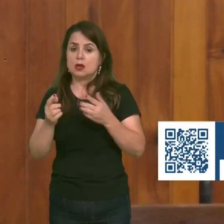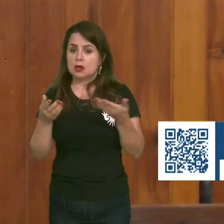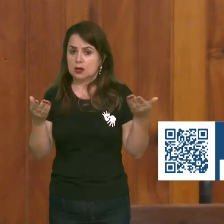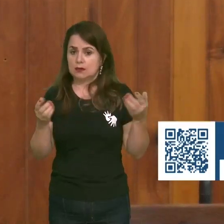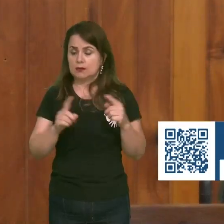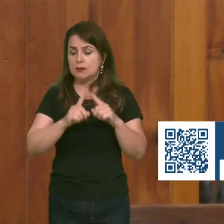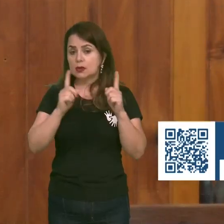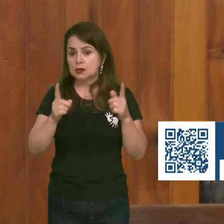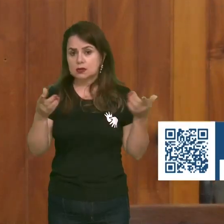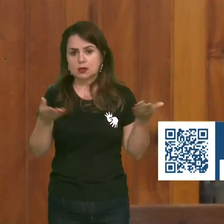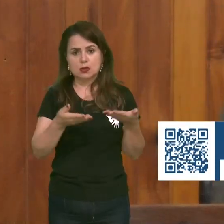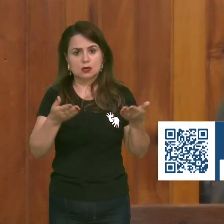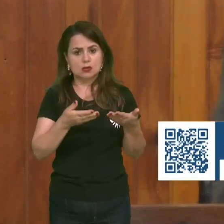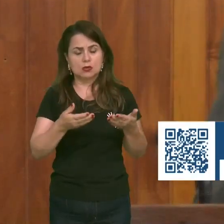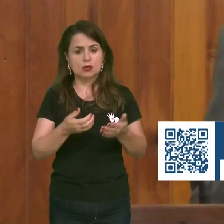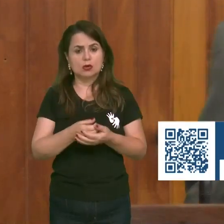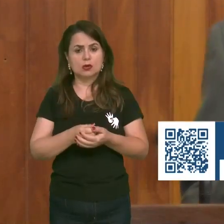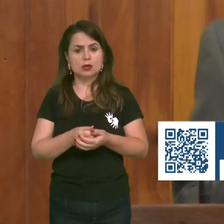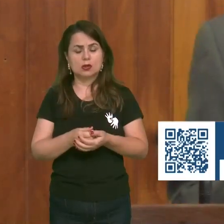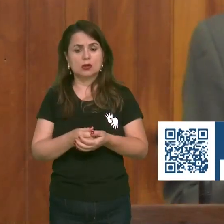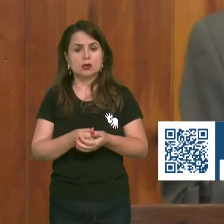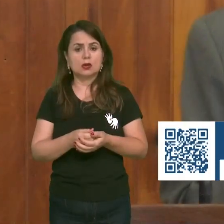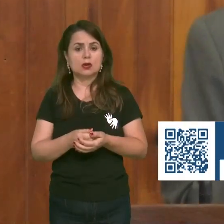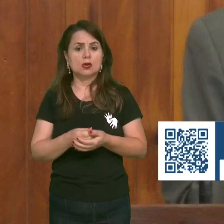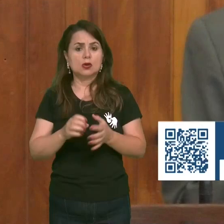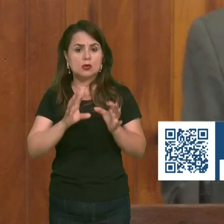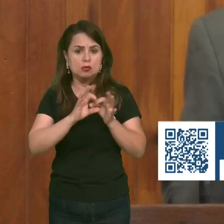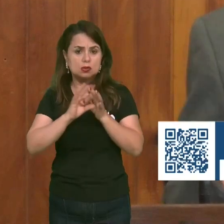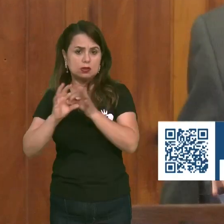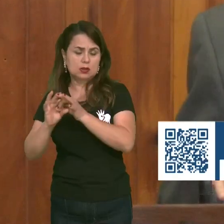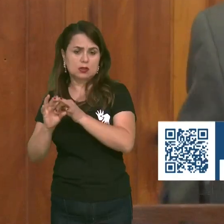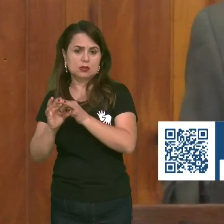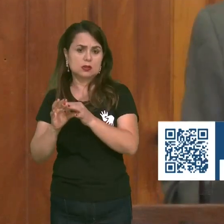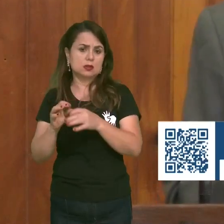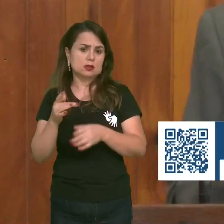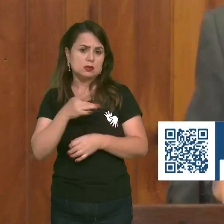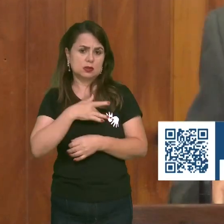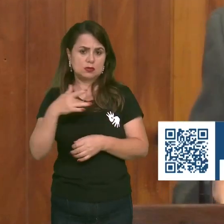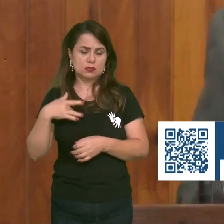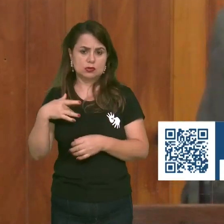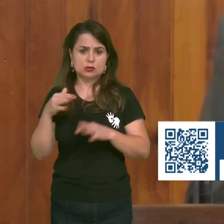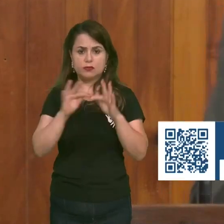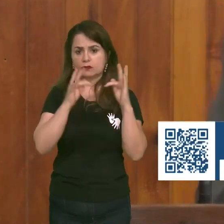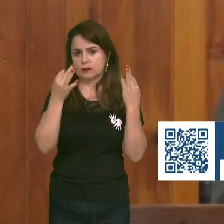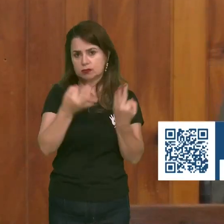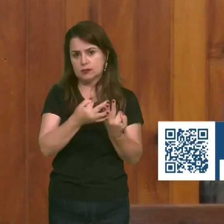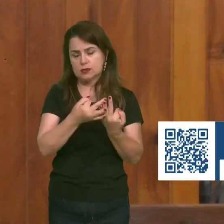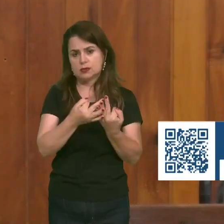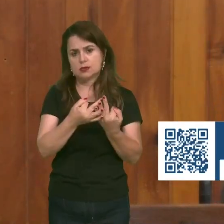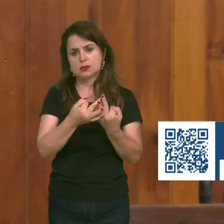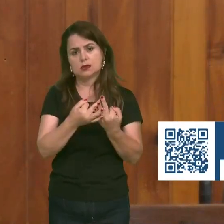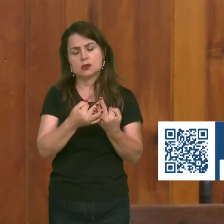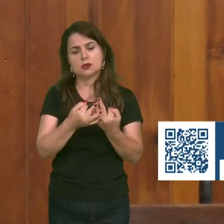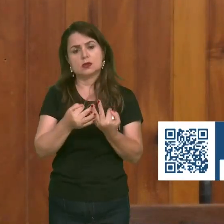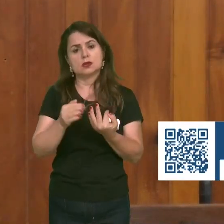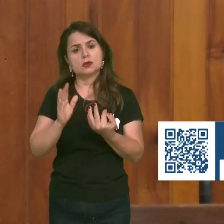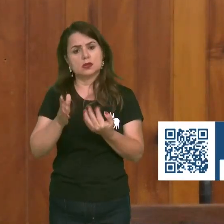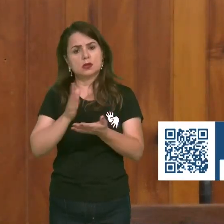da unidade de saúde da família isso foi foi totalmente